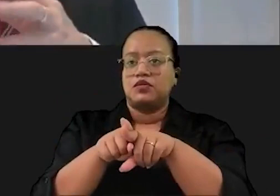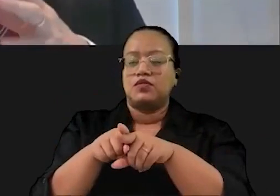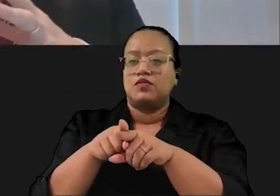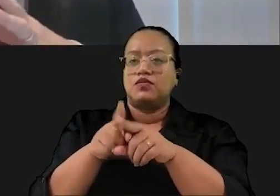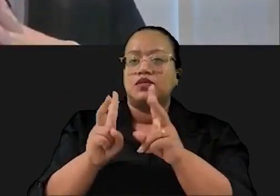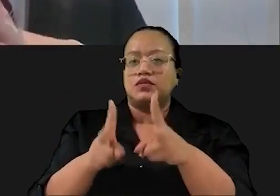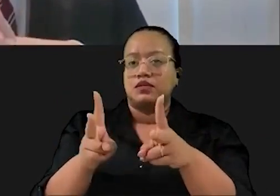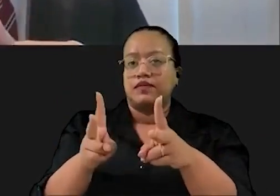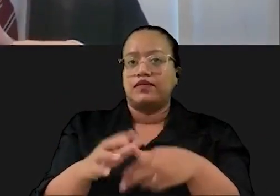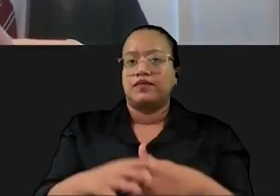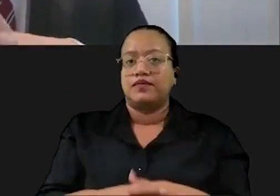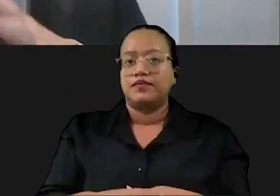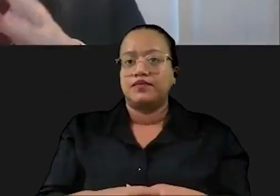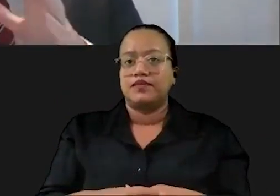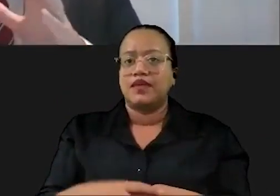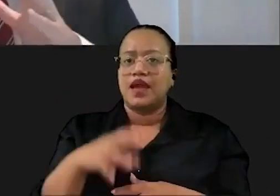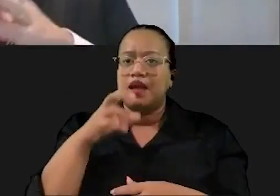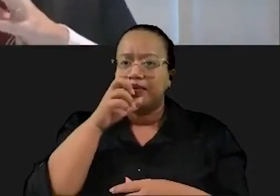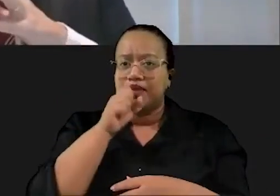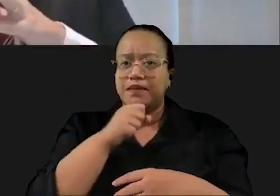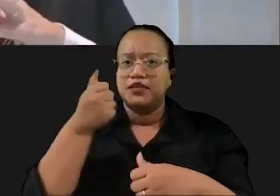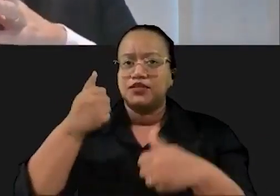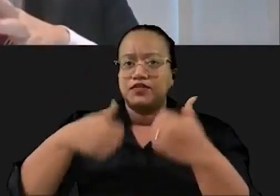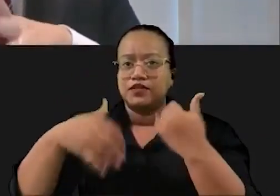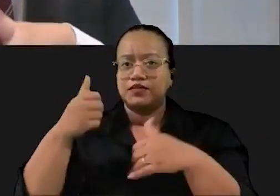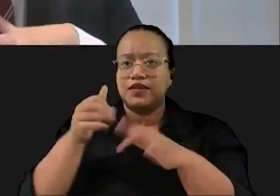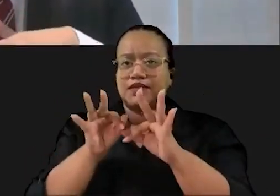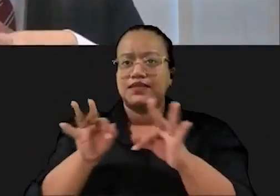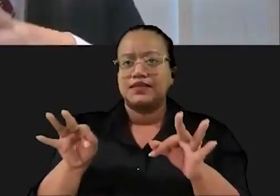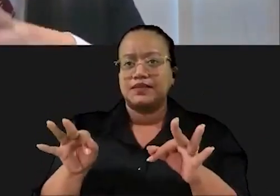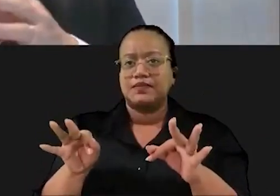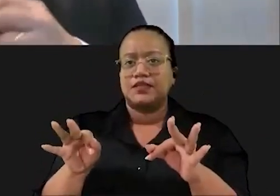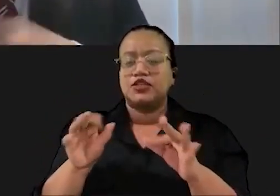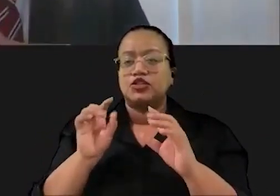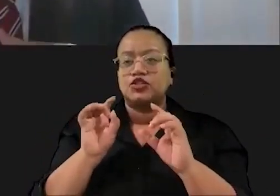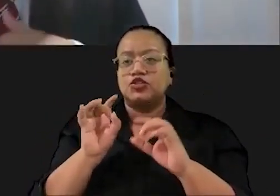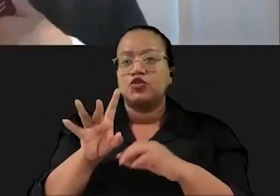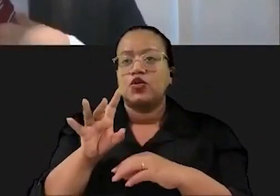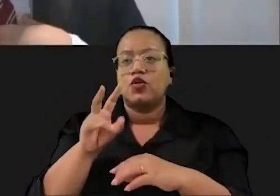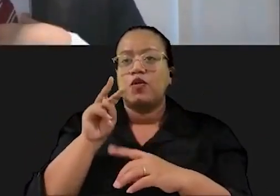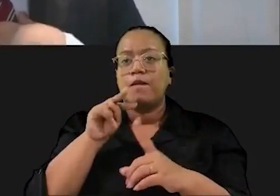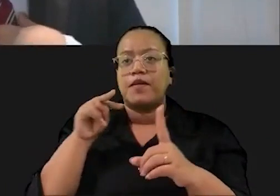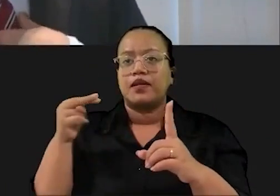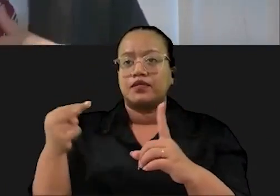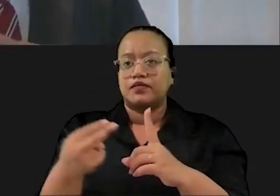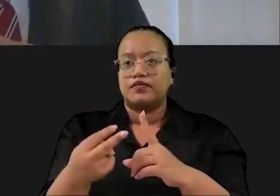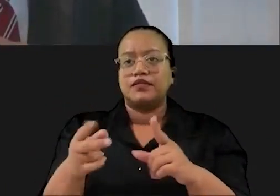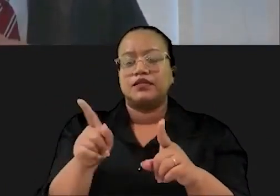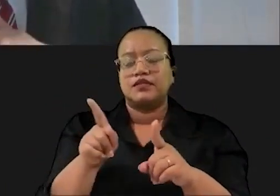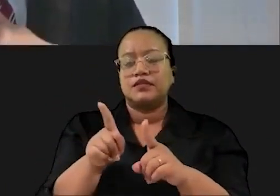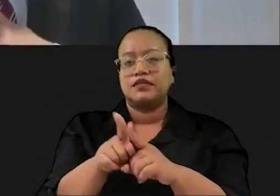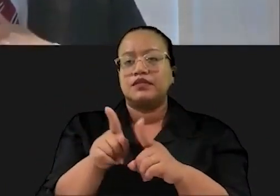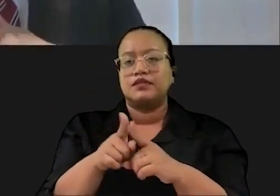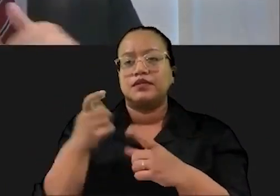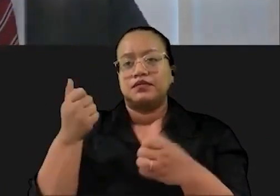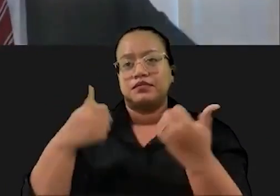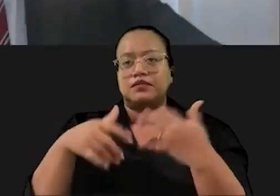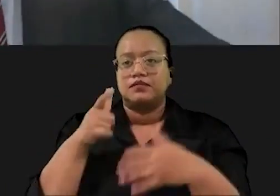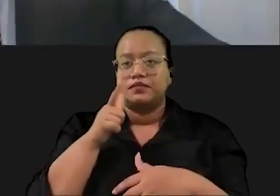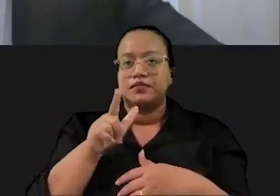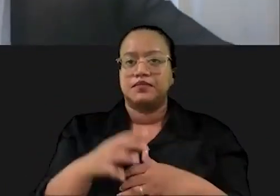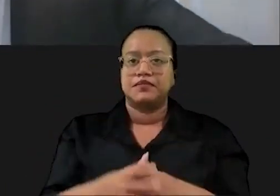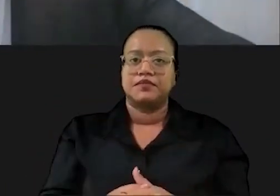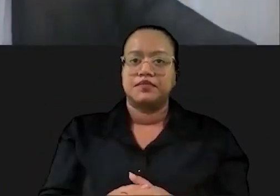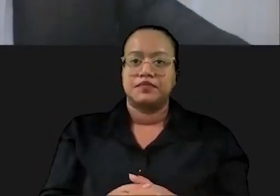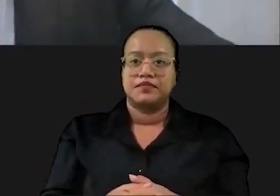geral, e para não cancelá-los também. Primeiro desse fluxo, talvez o mais importante, pelo menos para a gente aqui do GEF da